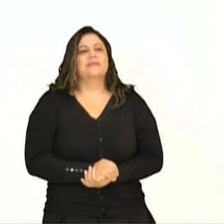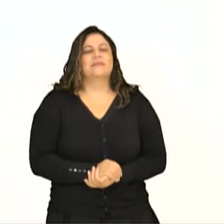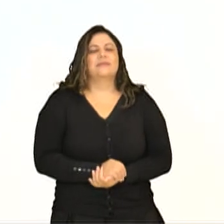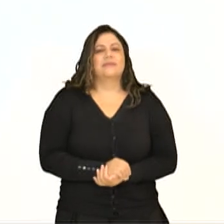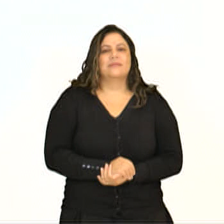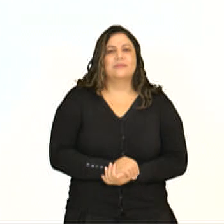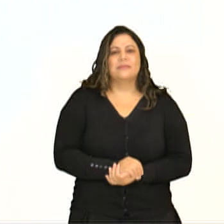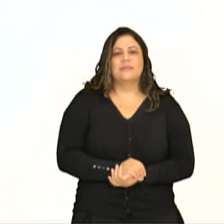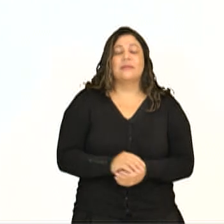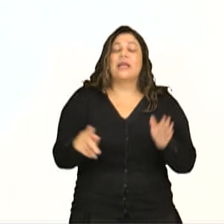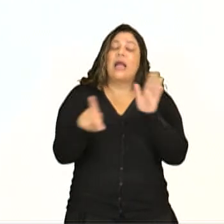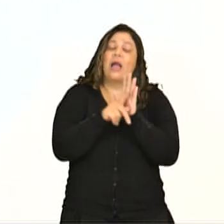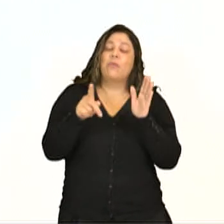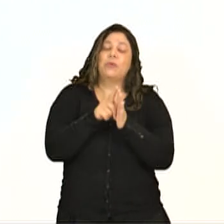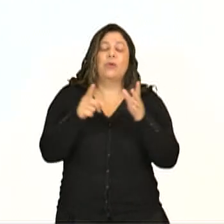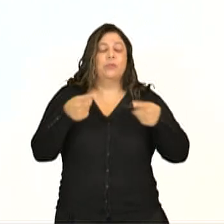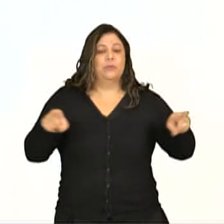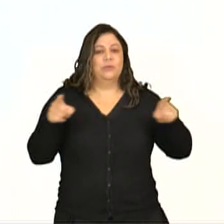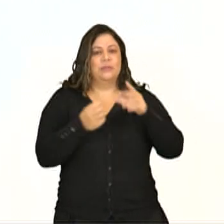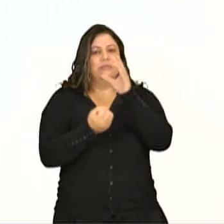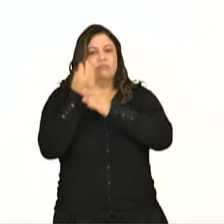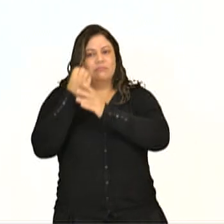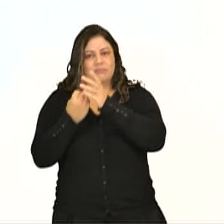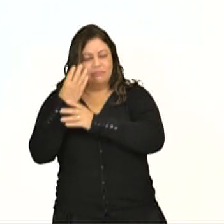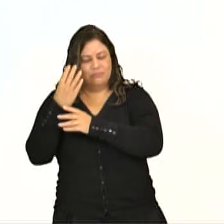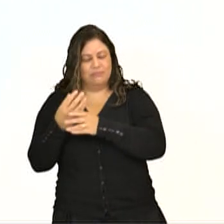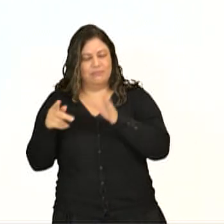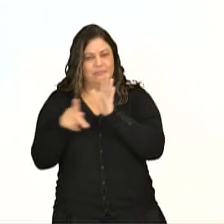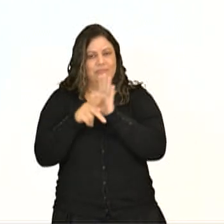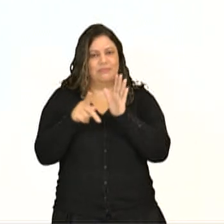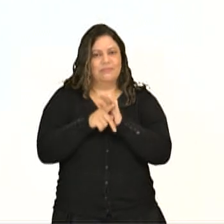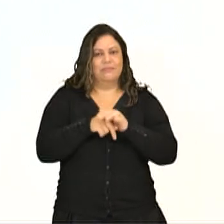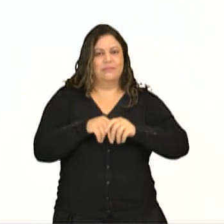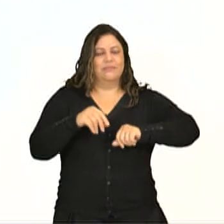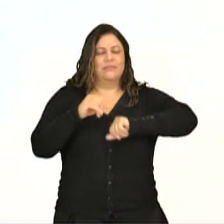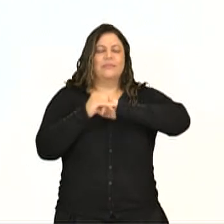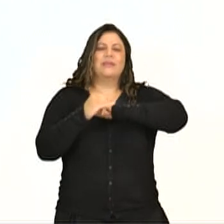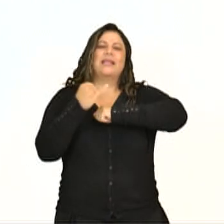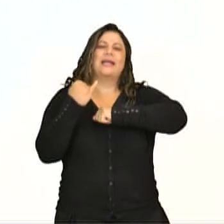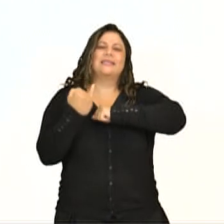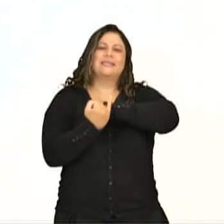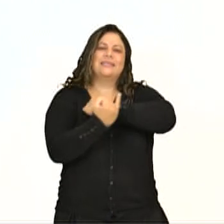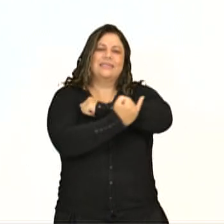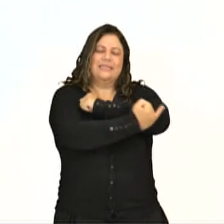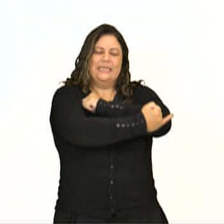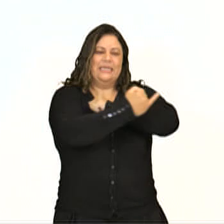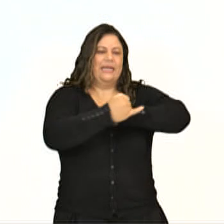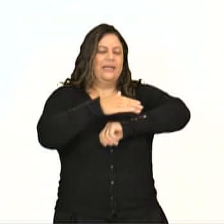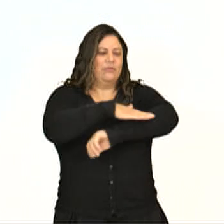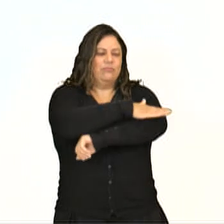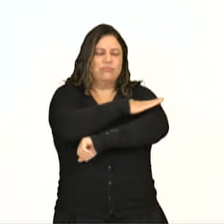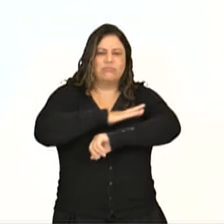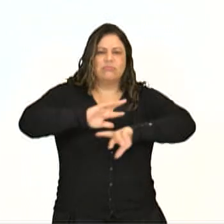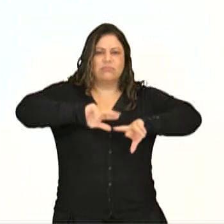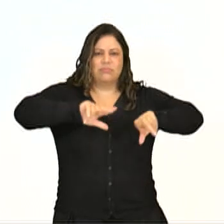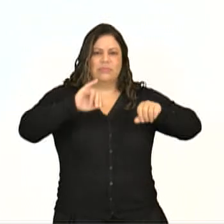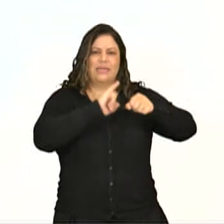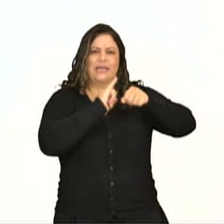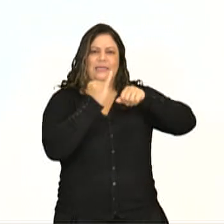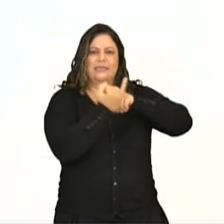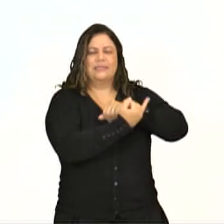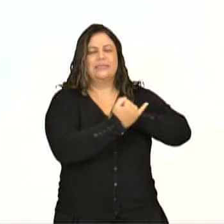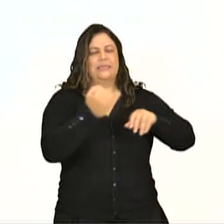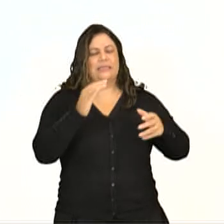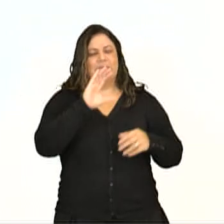É um estilo musical que foi criado nas ilhas caribenhas, então ele vem de várias ilhas ali, não somente de uma específica, como